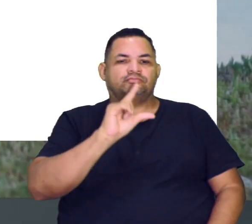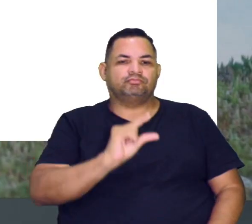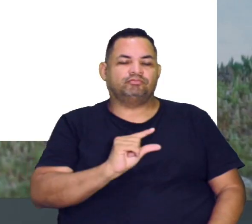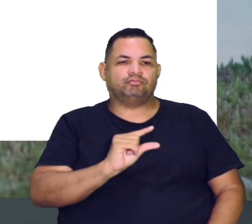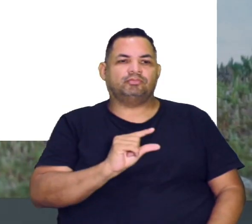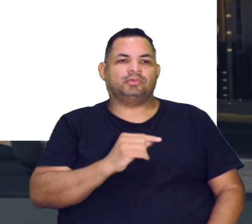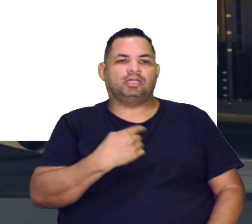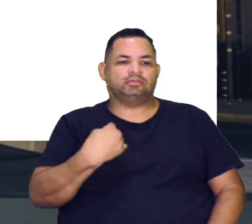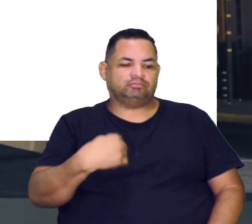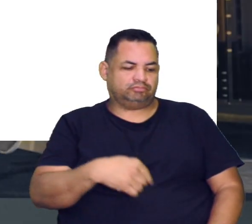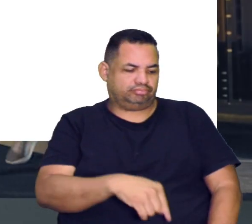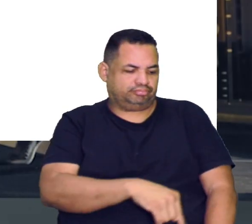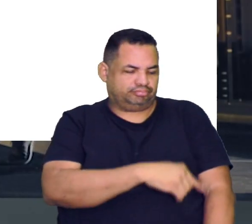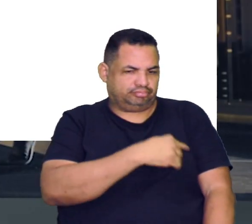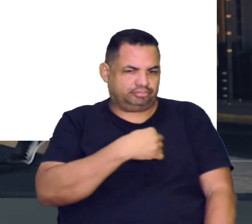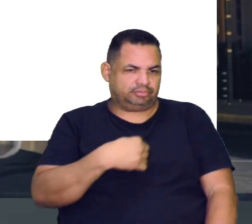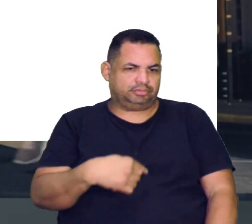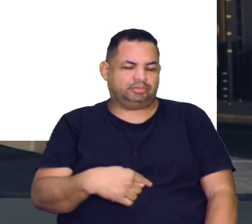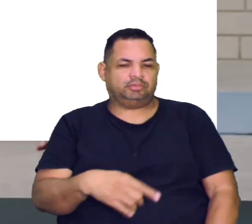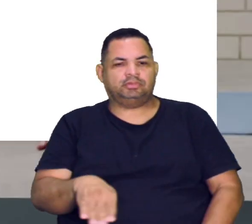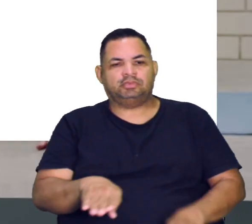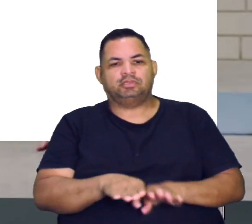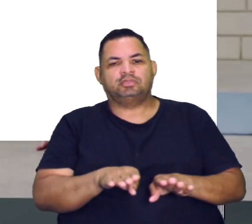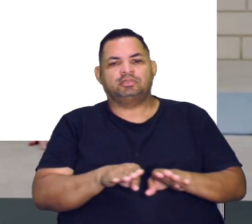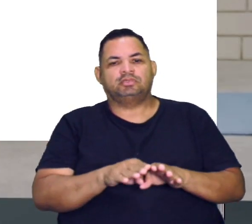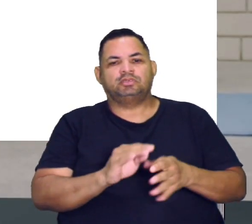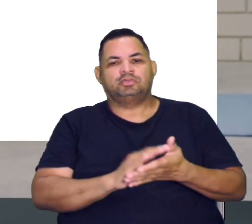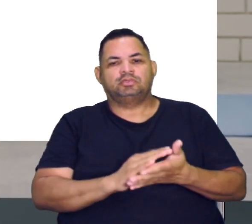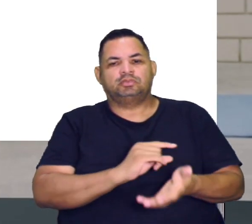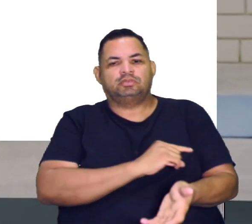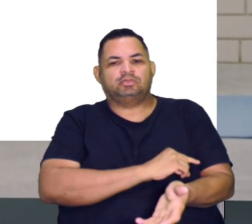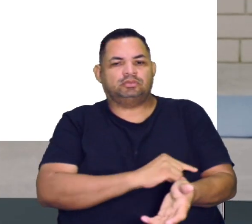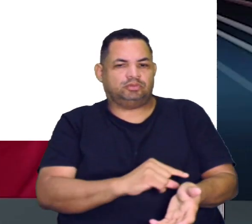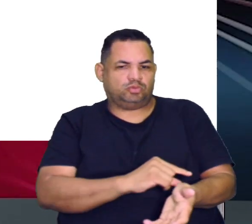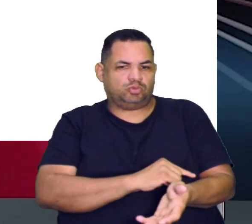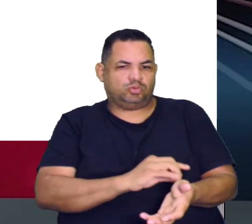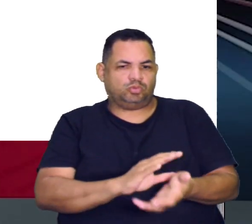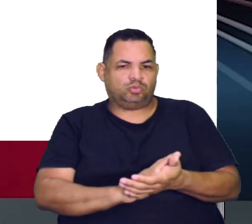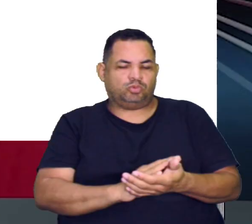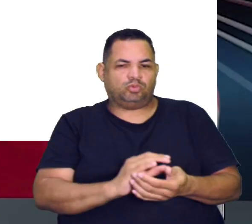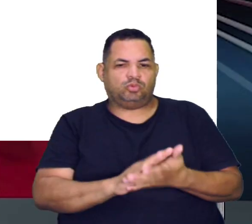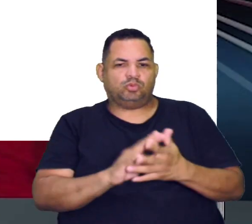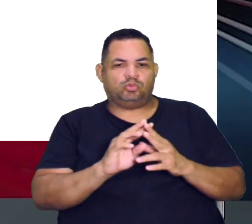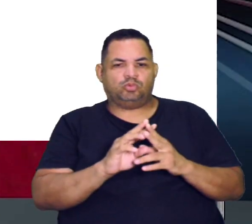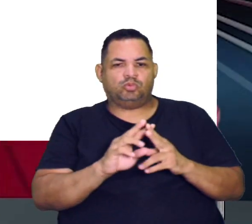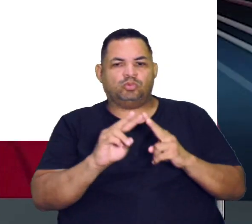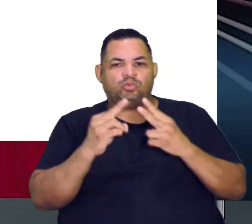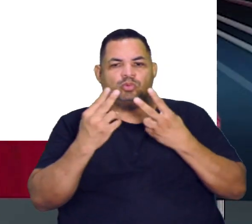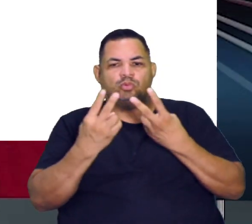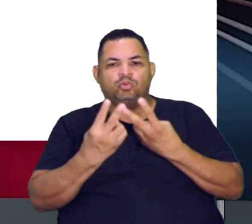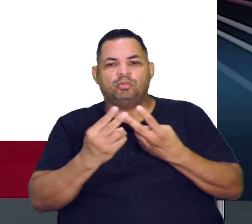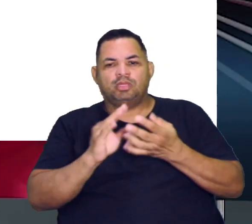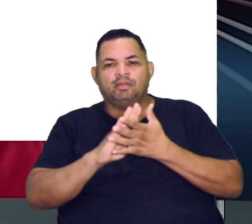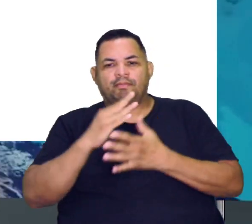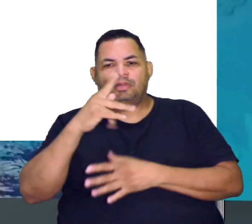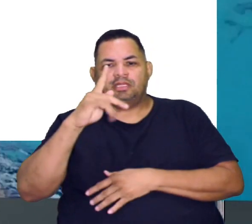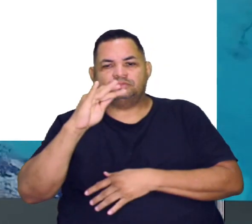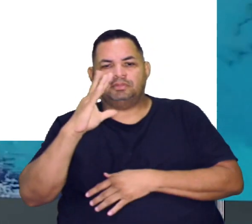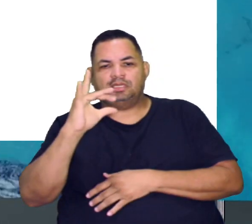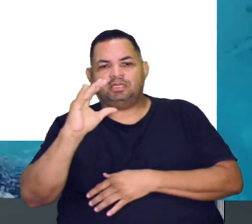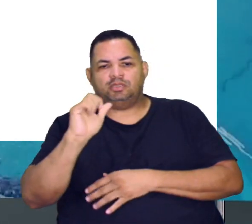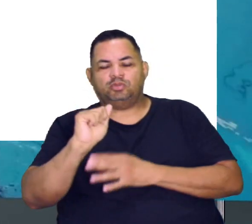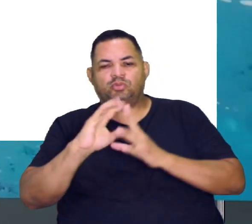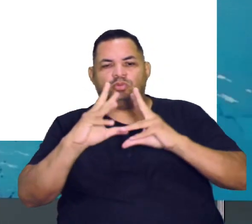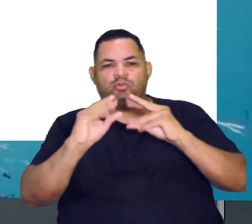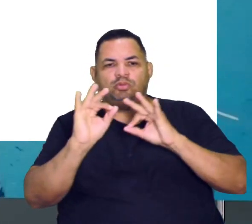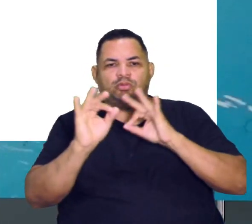resistência periférica, né? Vai ter aumento do volume plasmático aí nos capilares sanguíneos. Então, todo o funcionamento